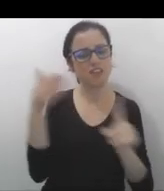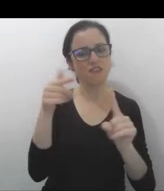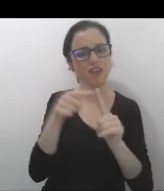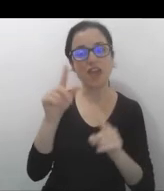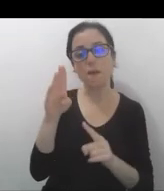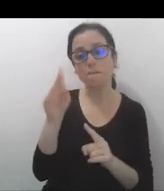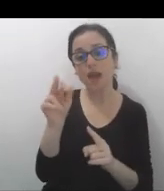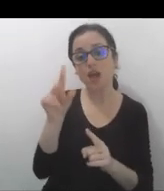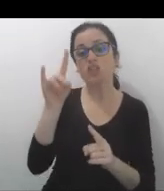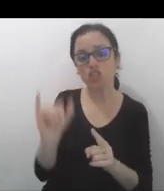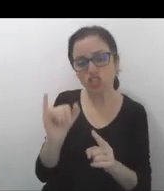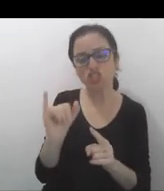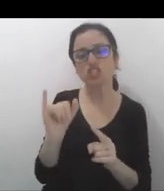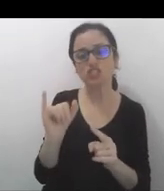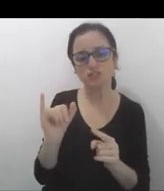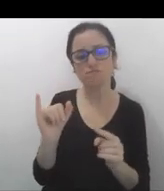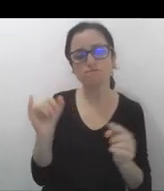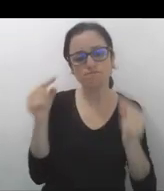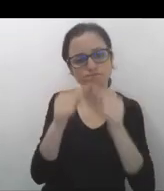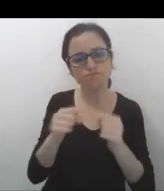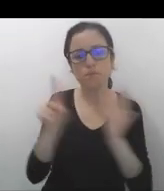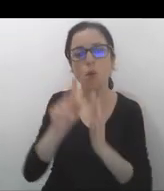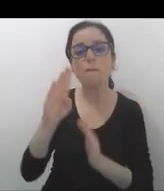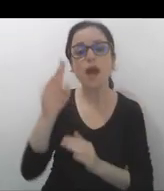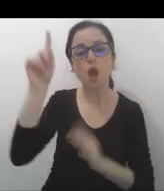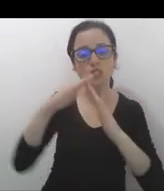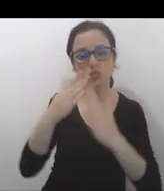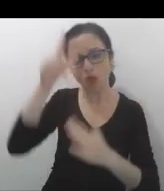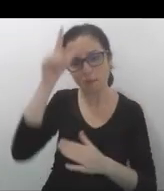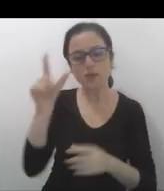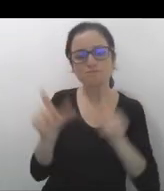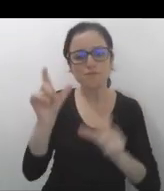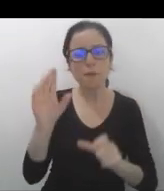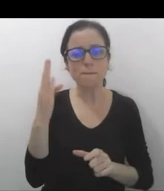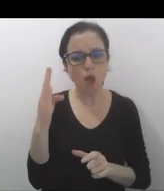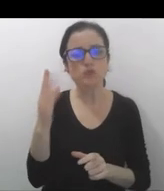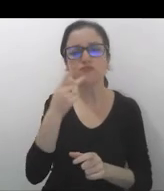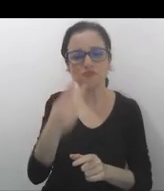esse amálgama de referências que o Bard faz, então, da